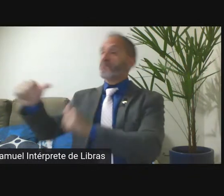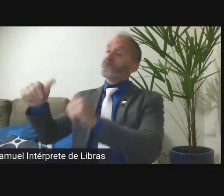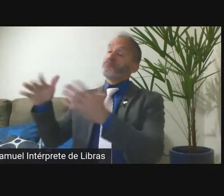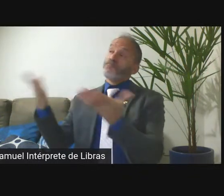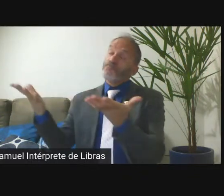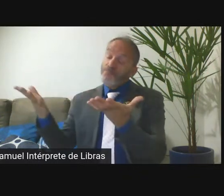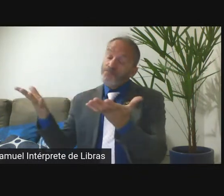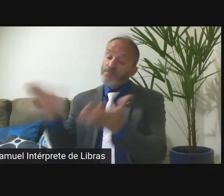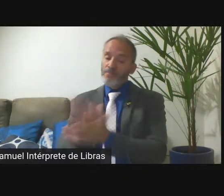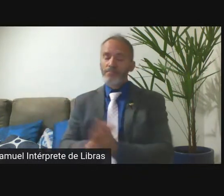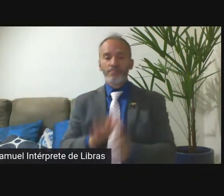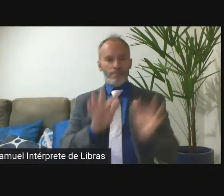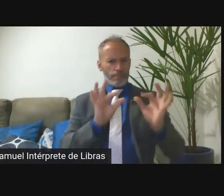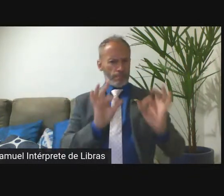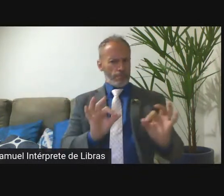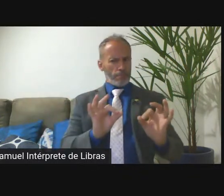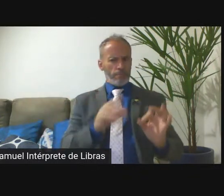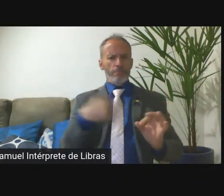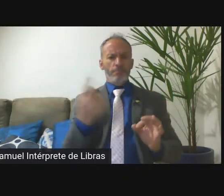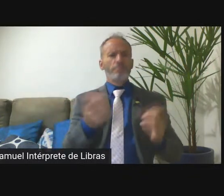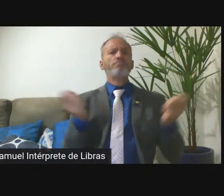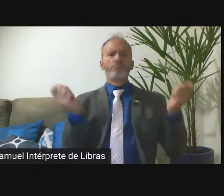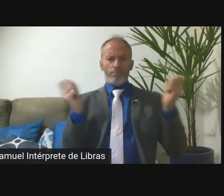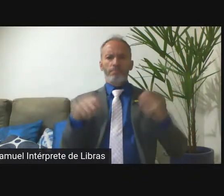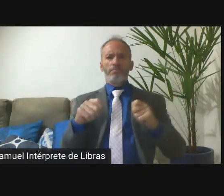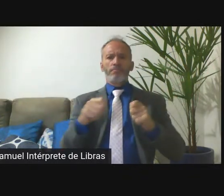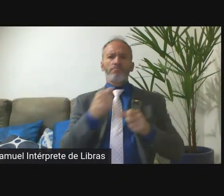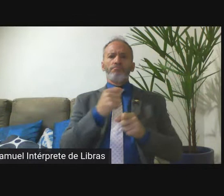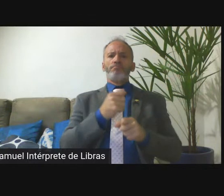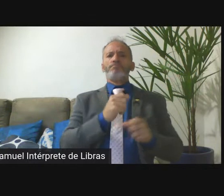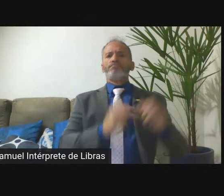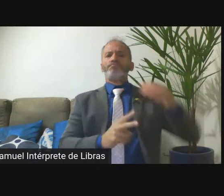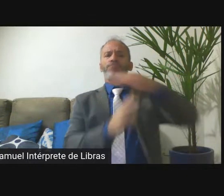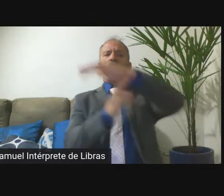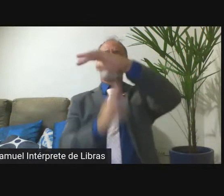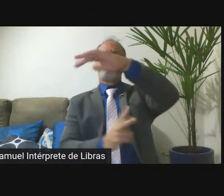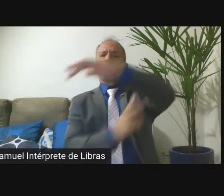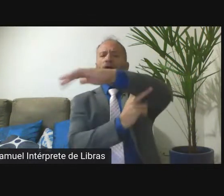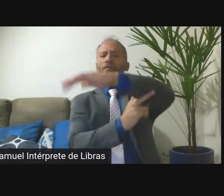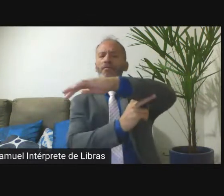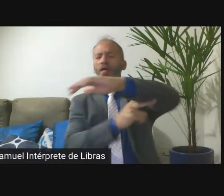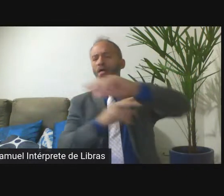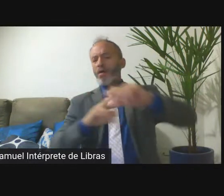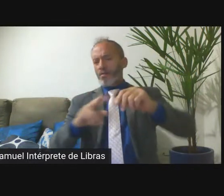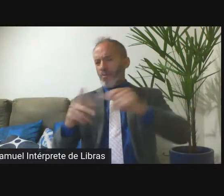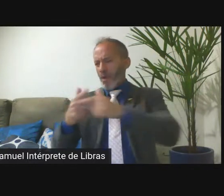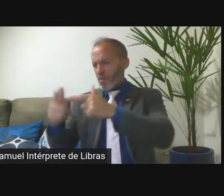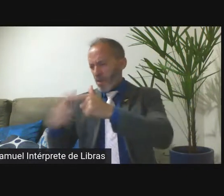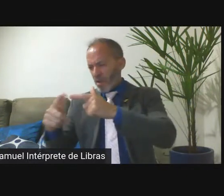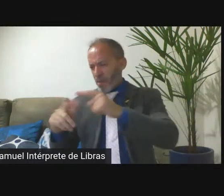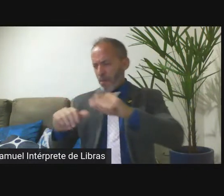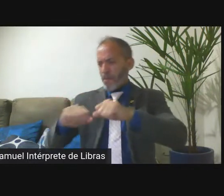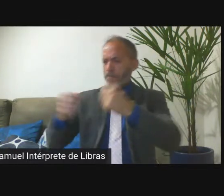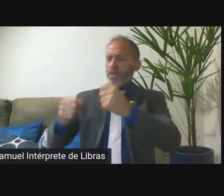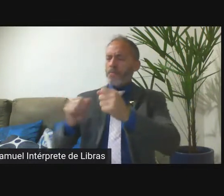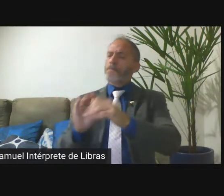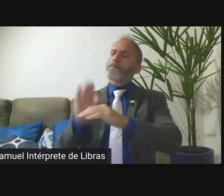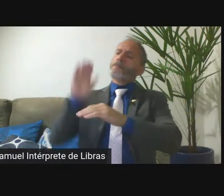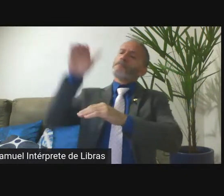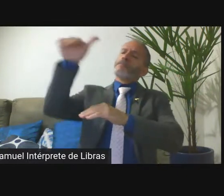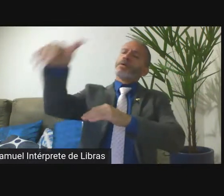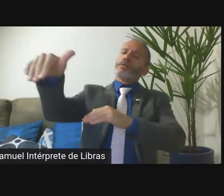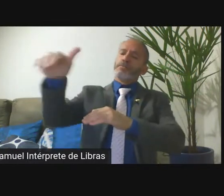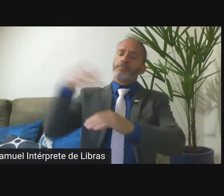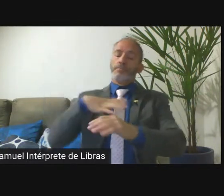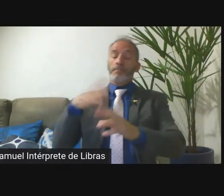Tenho certeza que seremos capazes de construir pontes sobre qualquer desafio que a vida traga. E que nossos